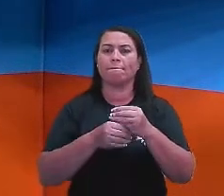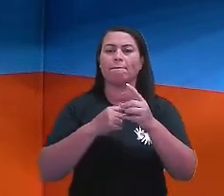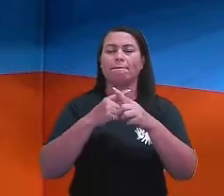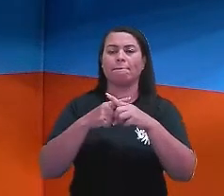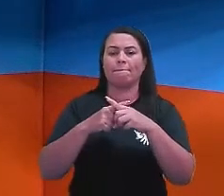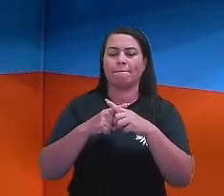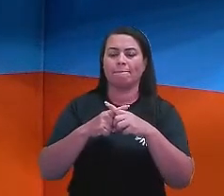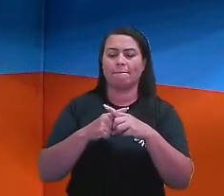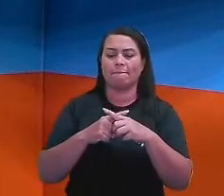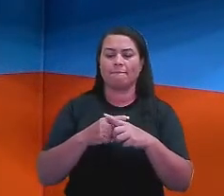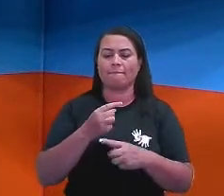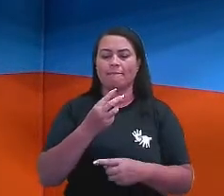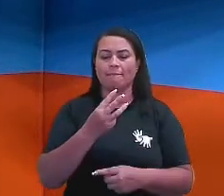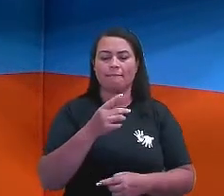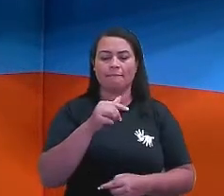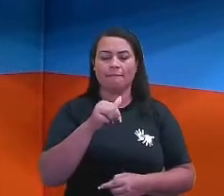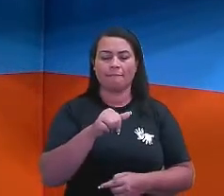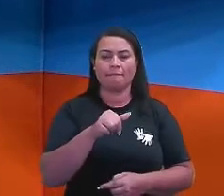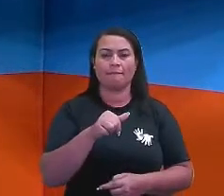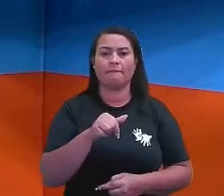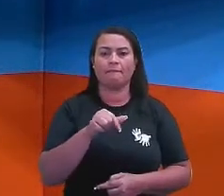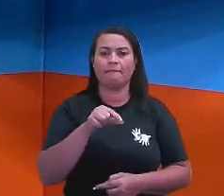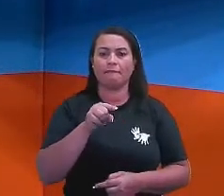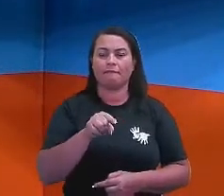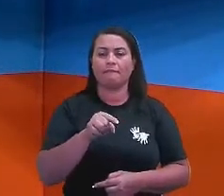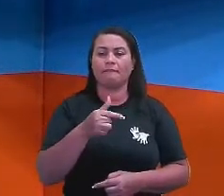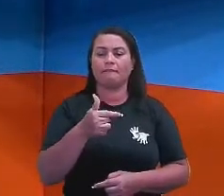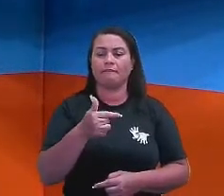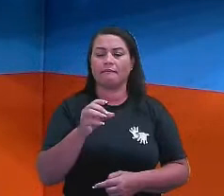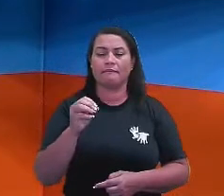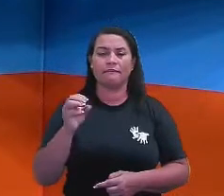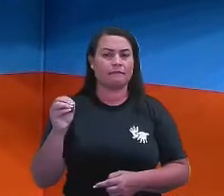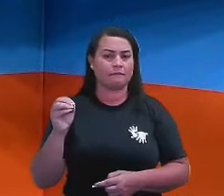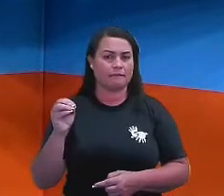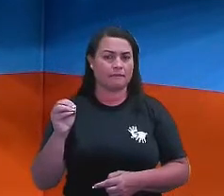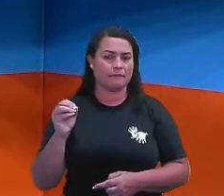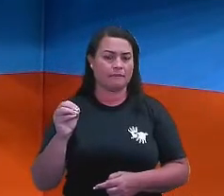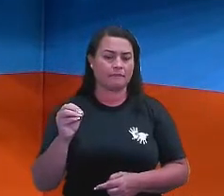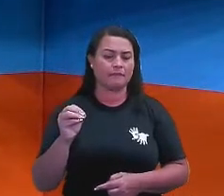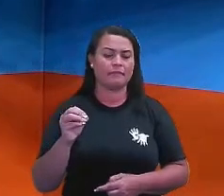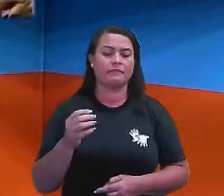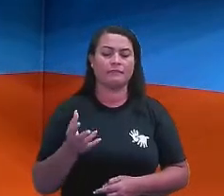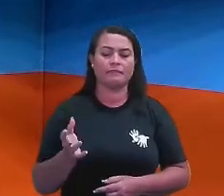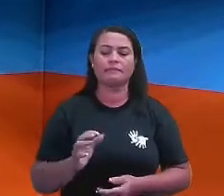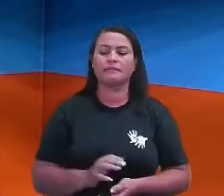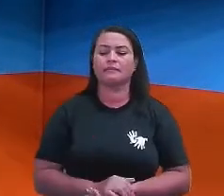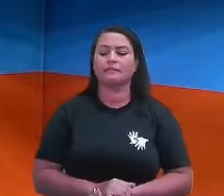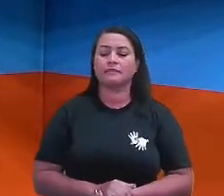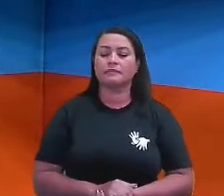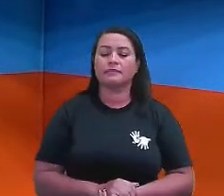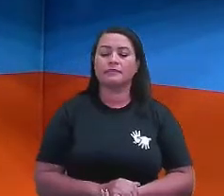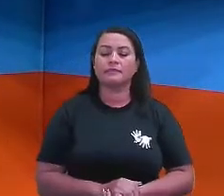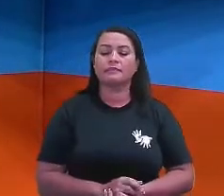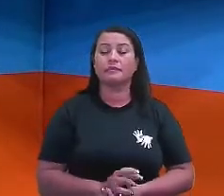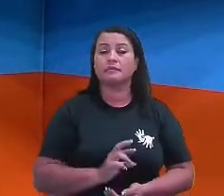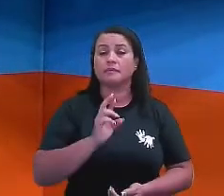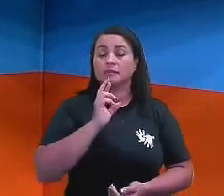ele, 37.200. Né? 372 multiplicado a 100 fica 37.200. E